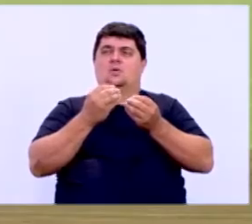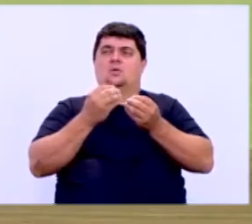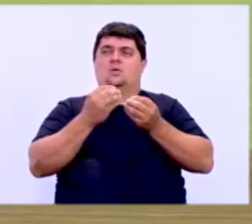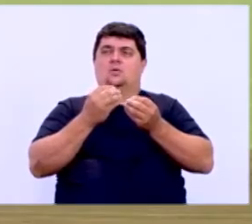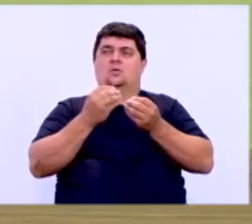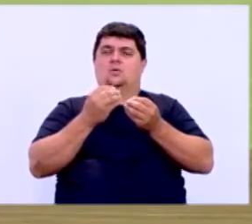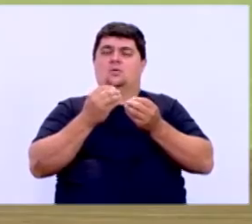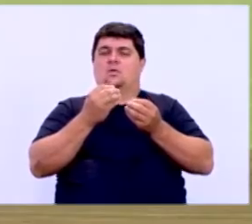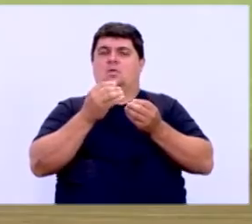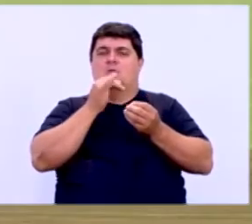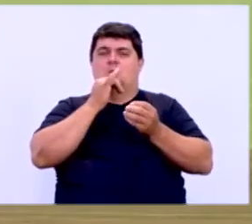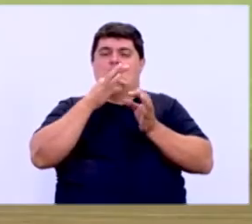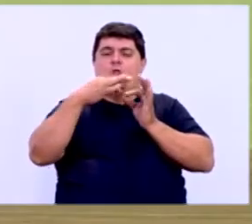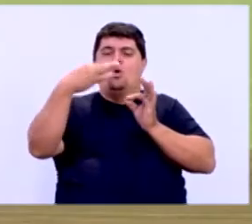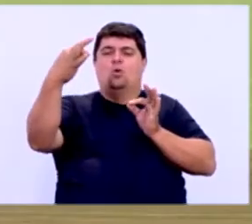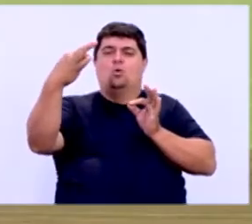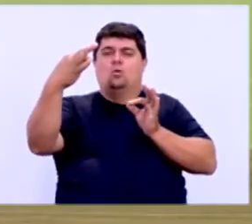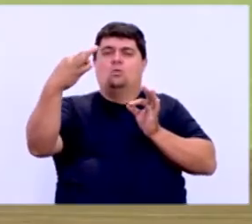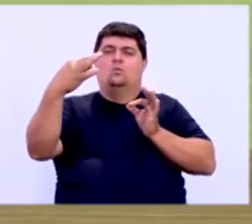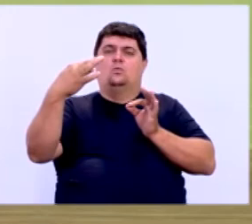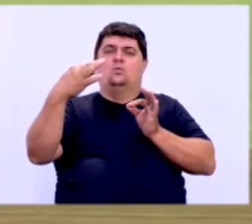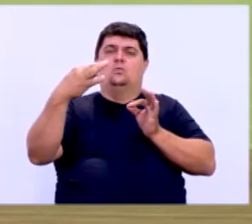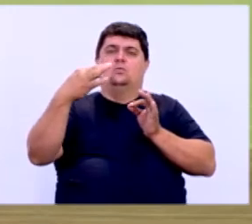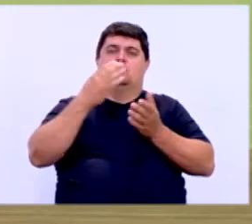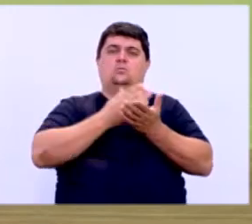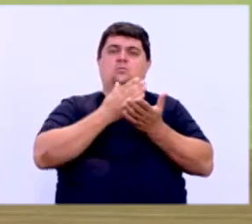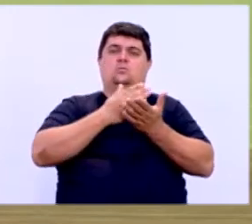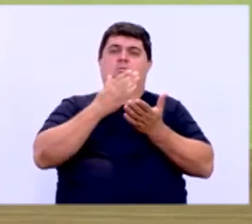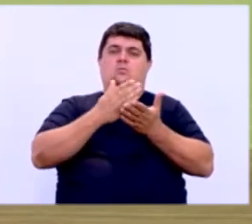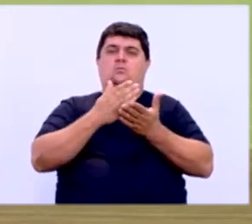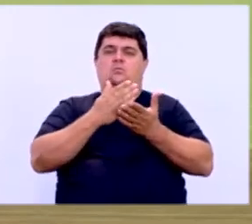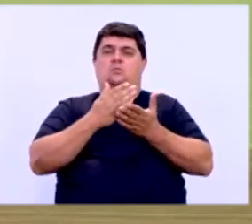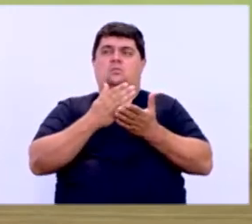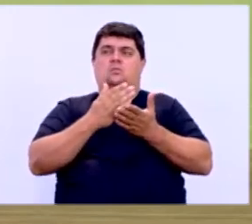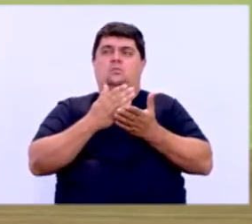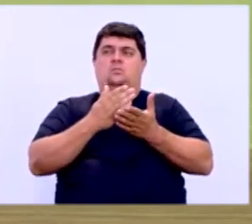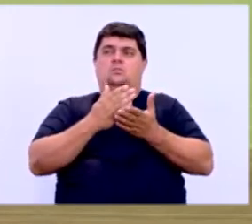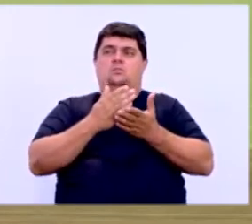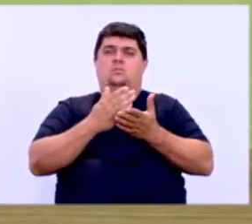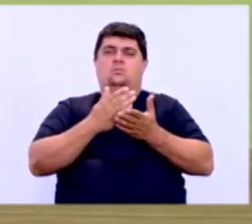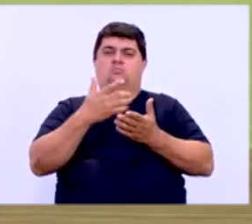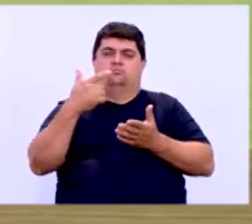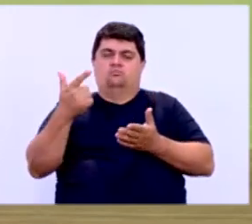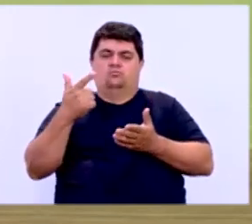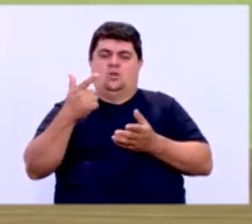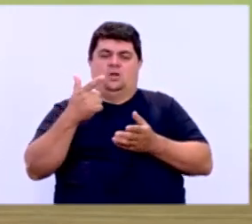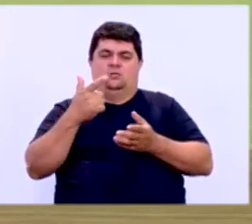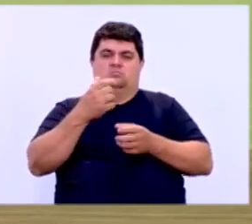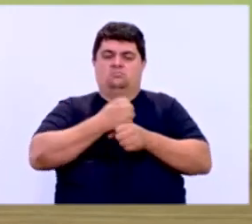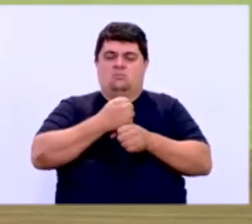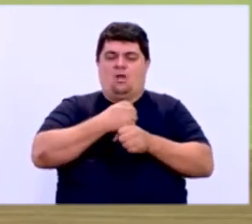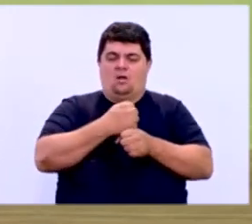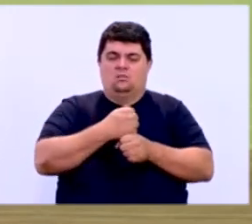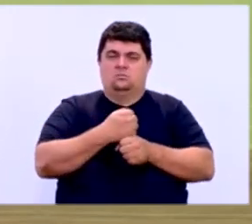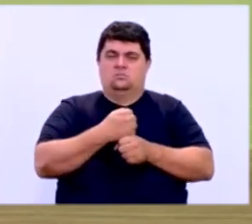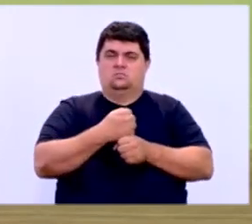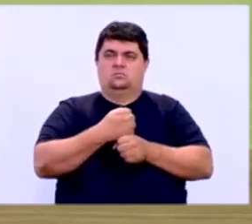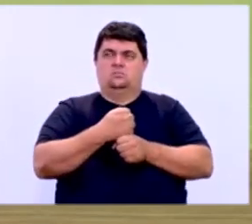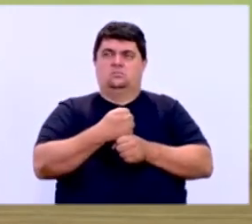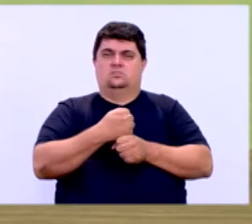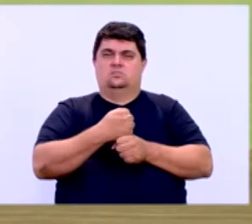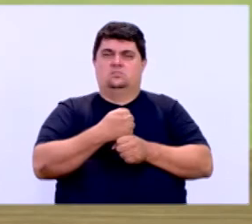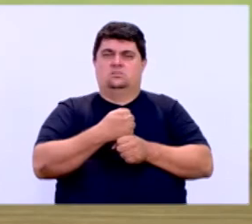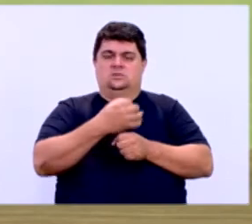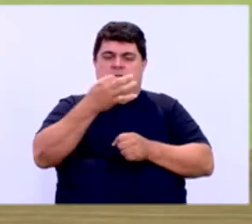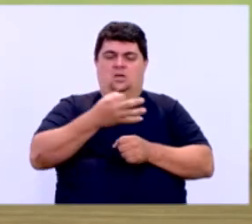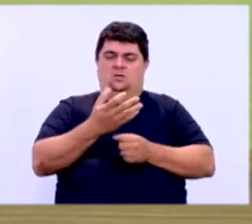quando é curto prazo, por exemplo, a quantidade de tempo. Acredito que não exista exatamente uma coisa